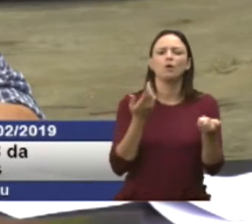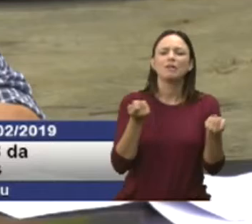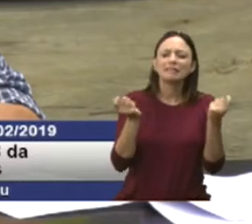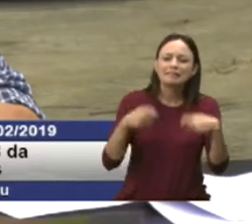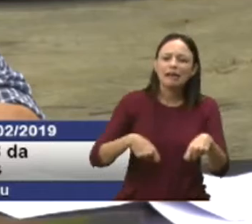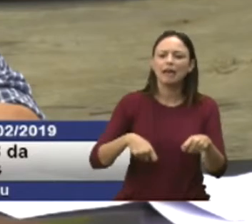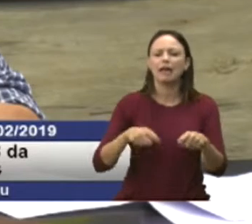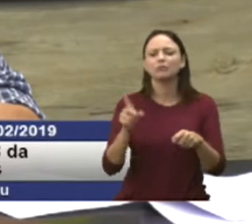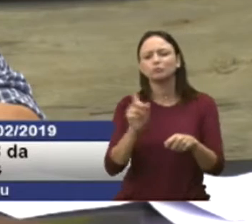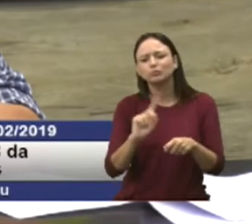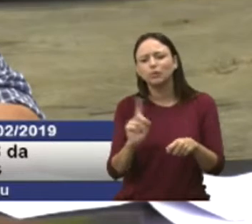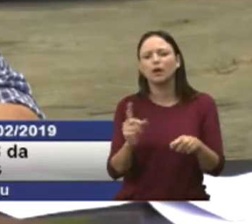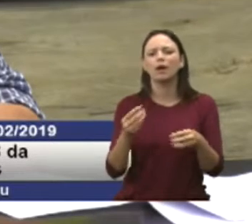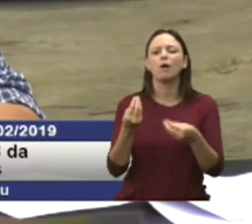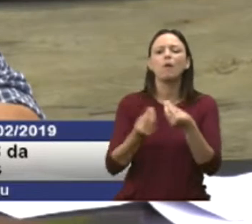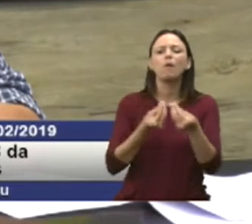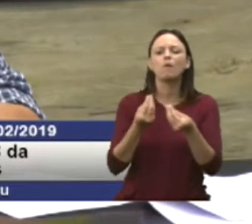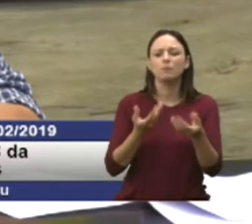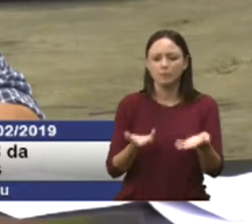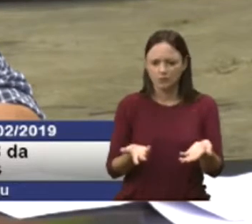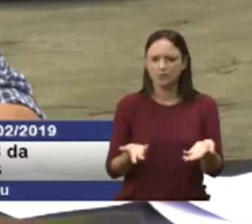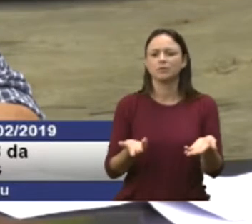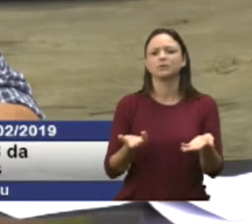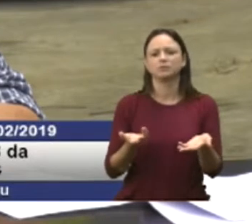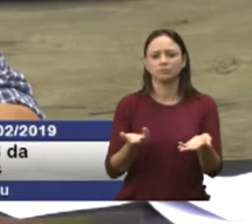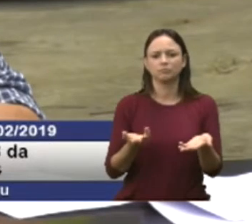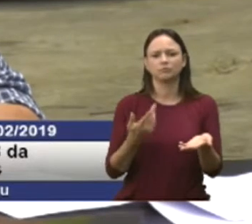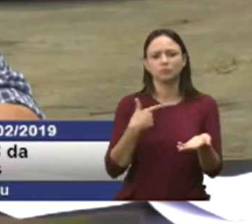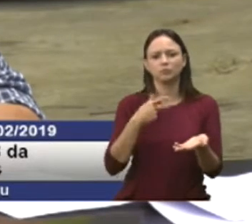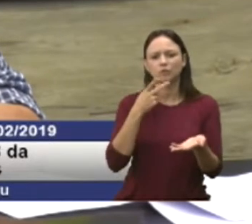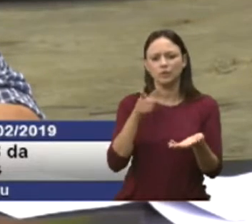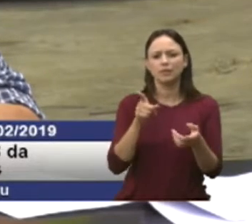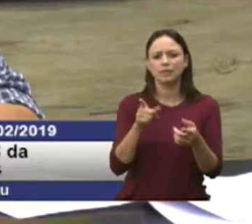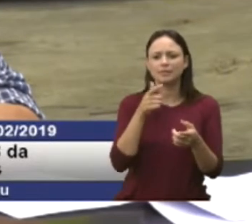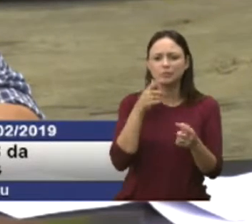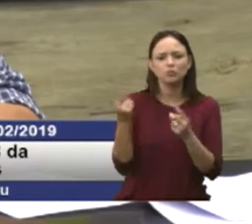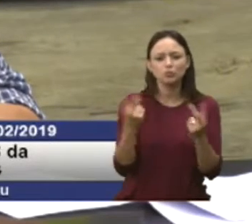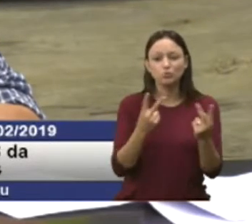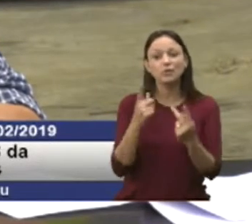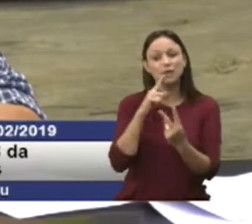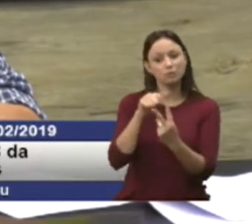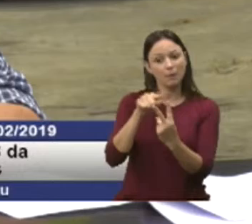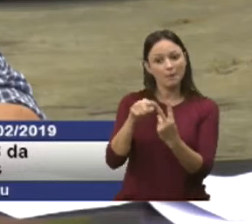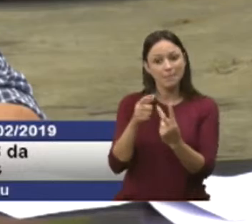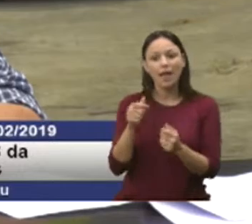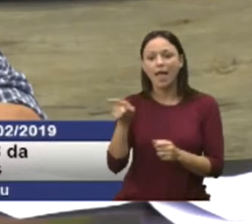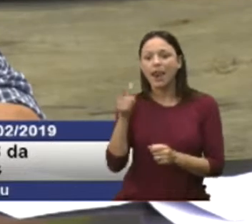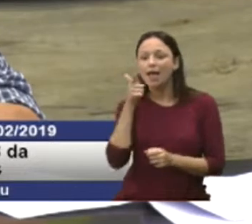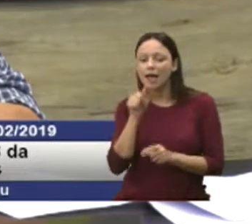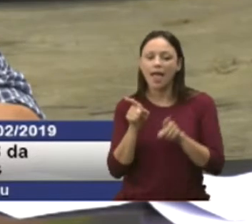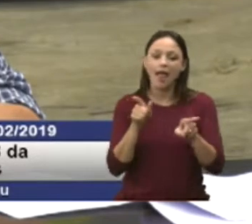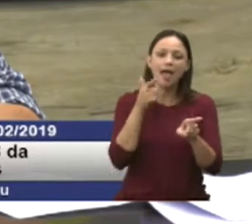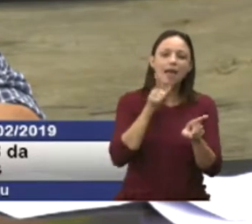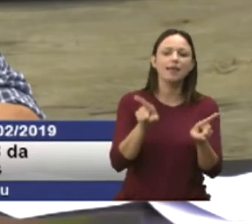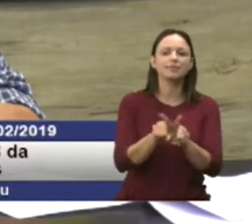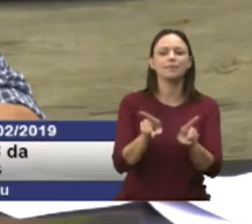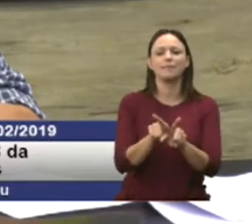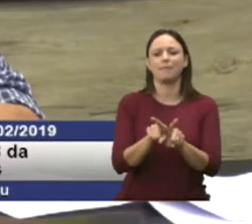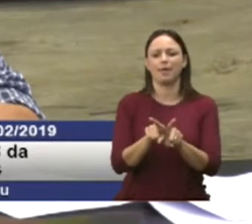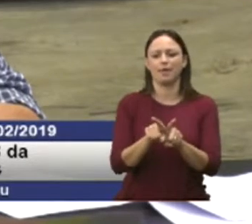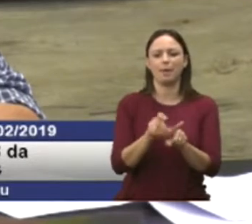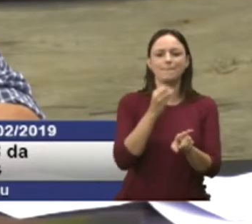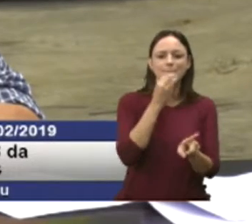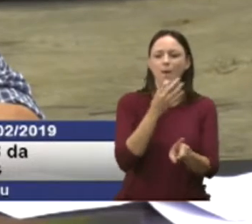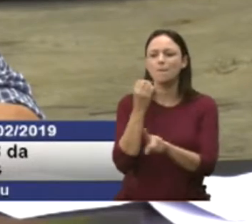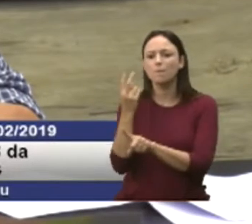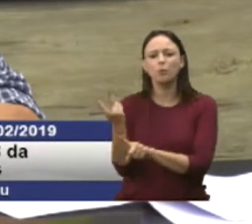um estudo para que haja, como eu já disse, a relação ganha-ganha. Fique bem para eles e fique bom